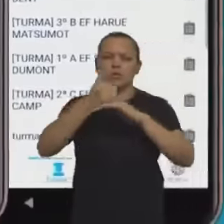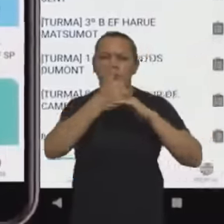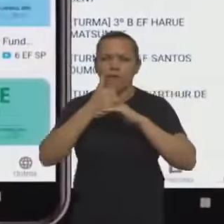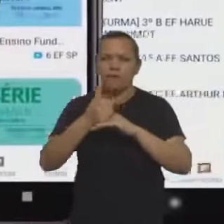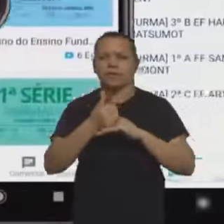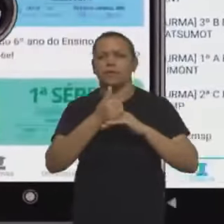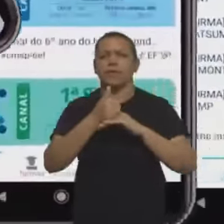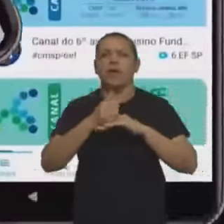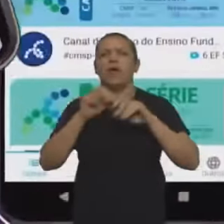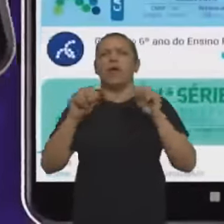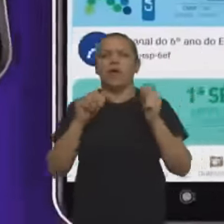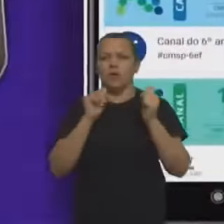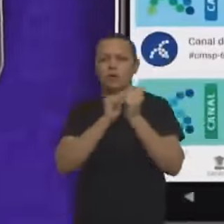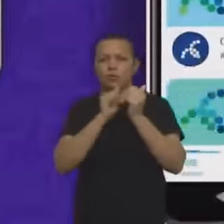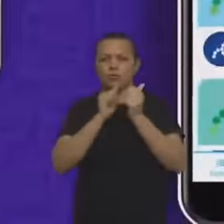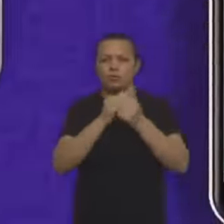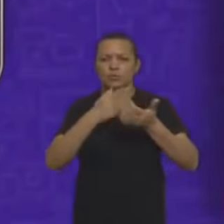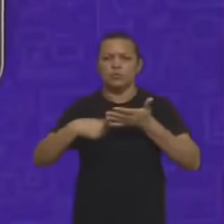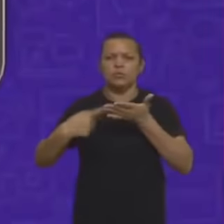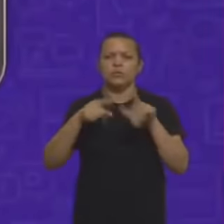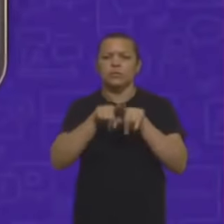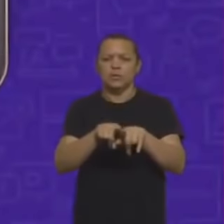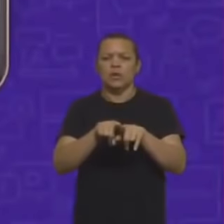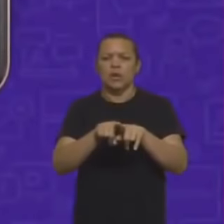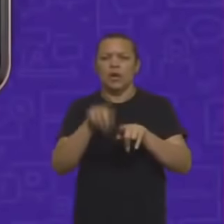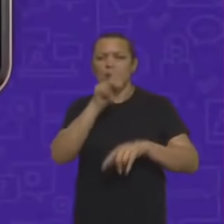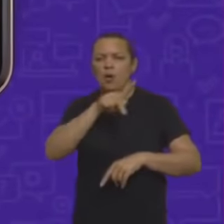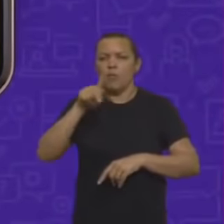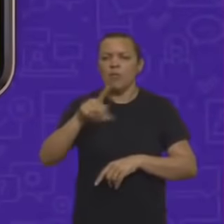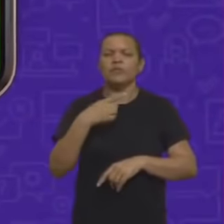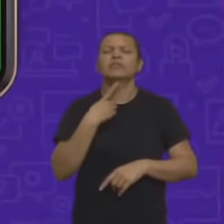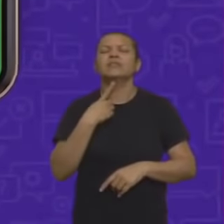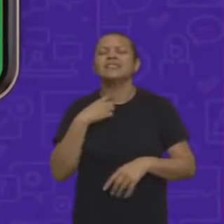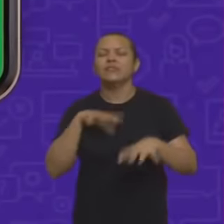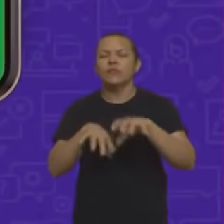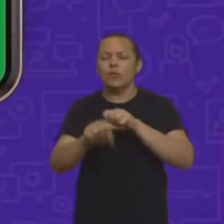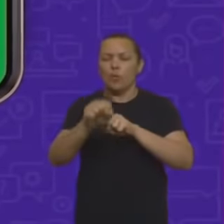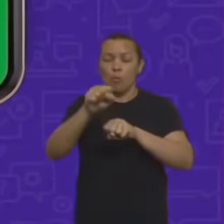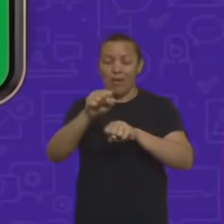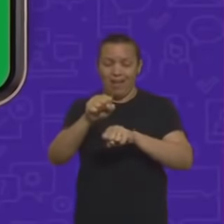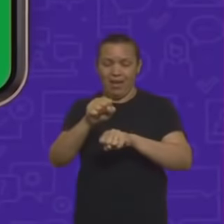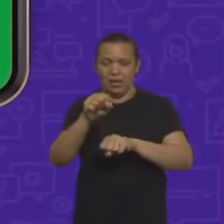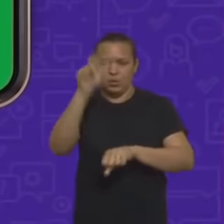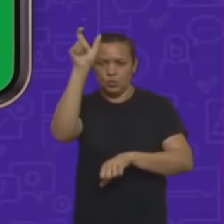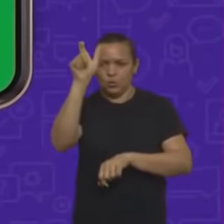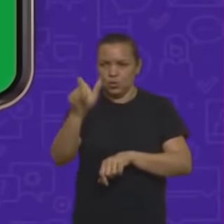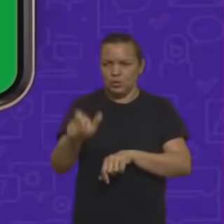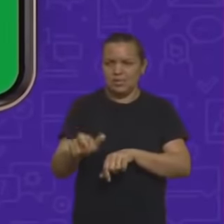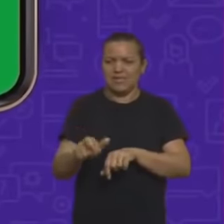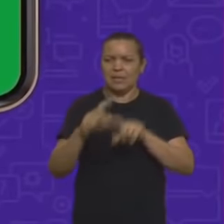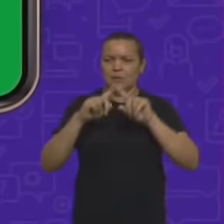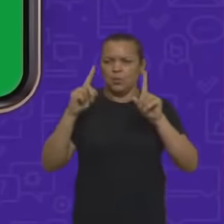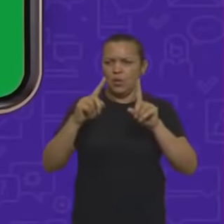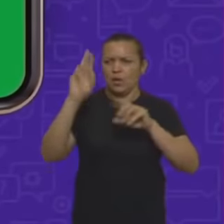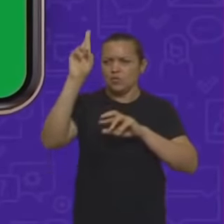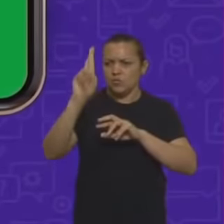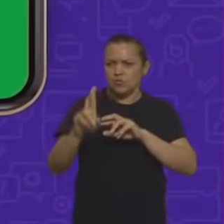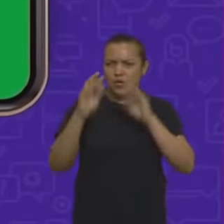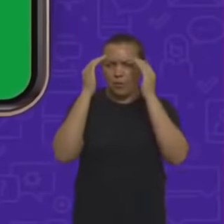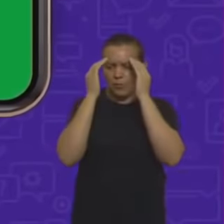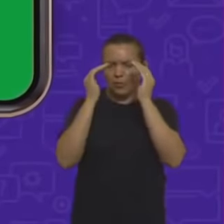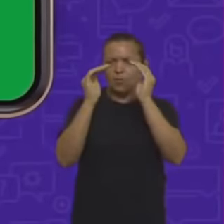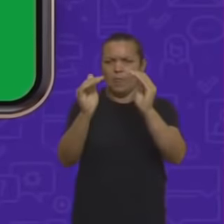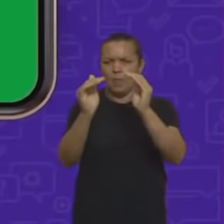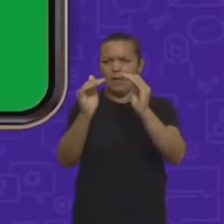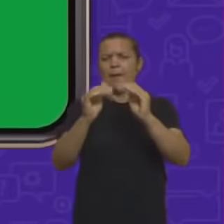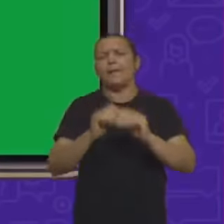estabelecemos lá. Afinal, se nós, professores, desejamos formar cidadãos críticos e responsáveis pela educação,